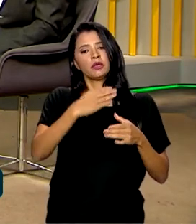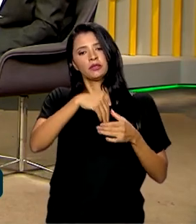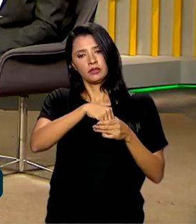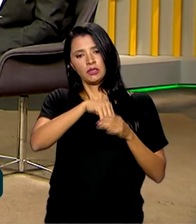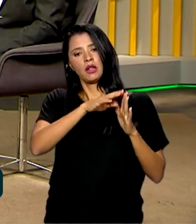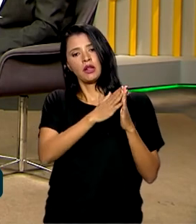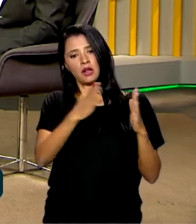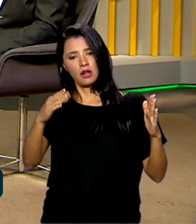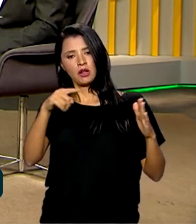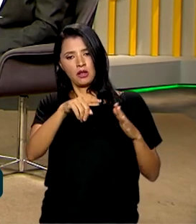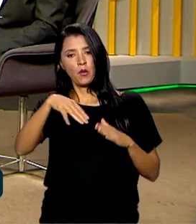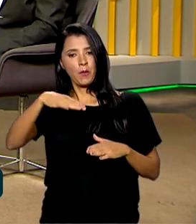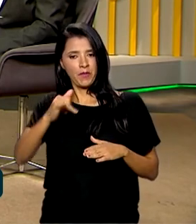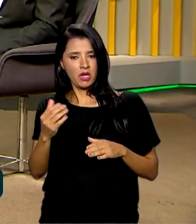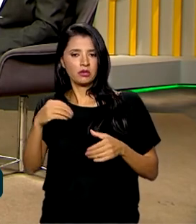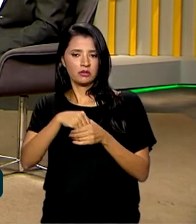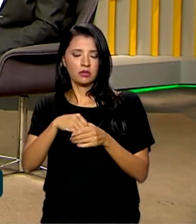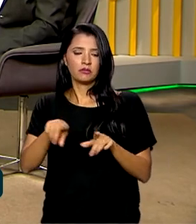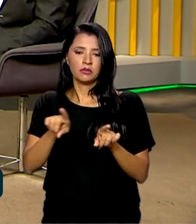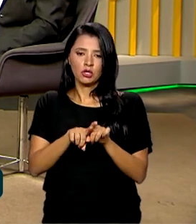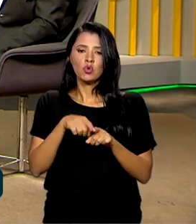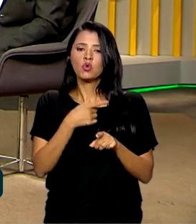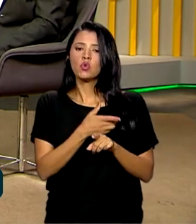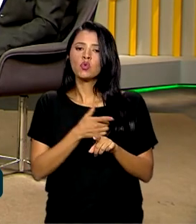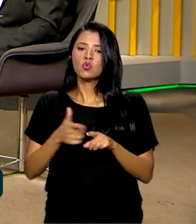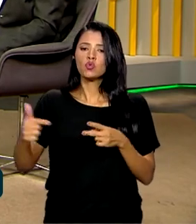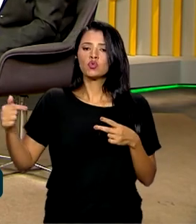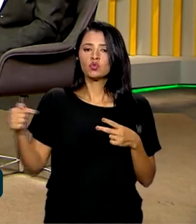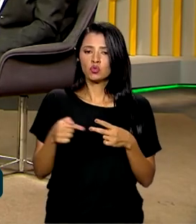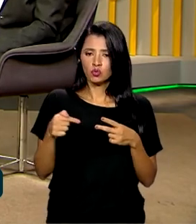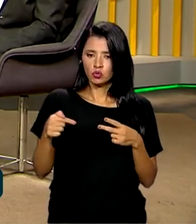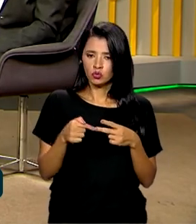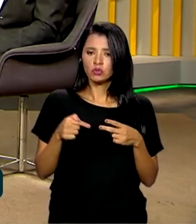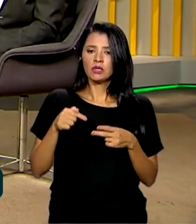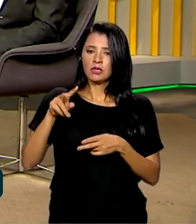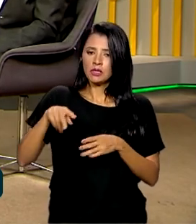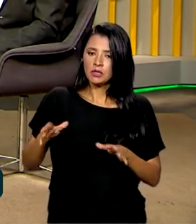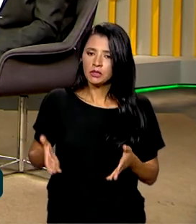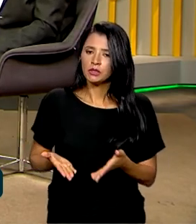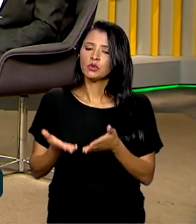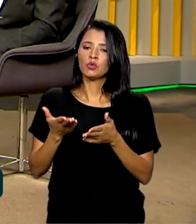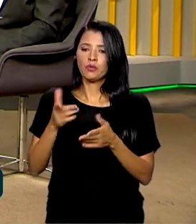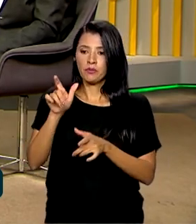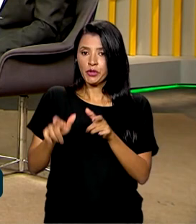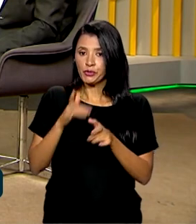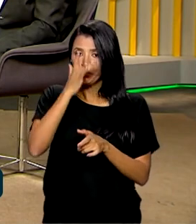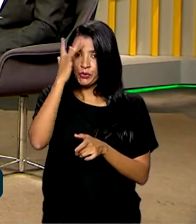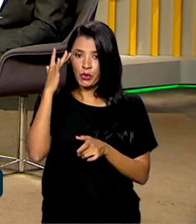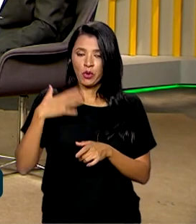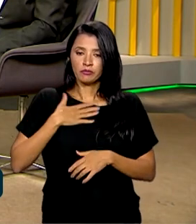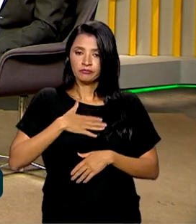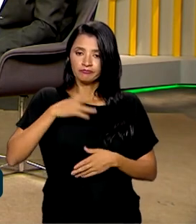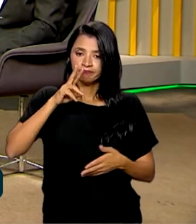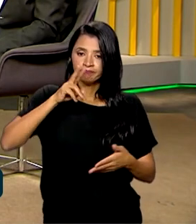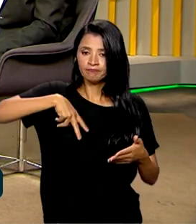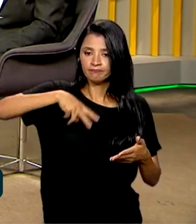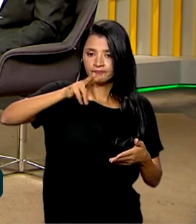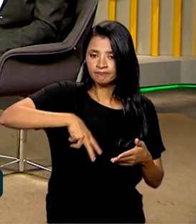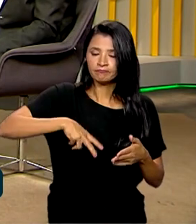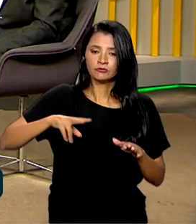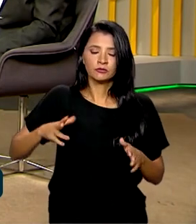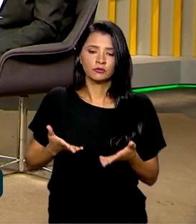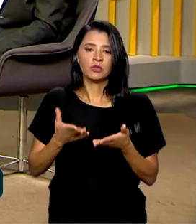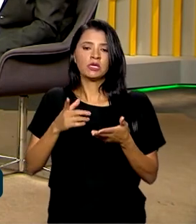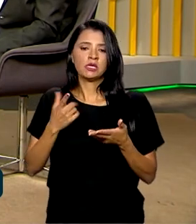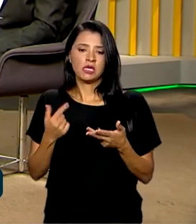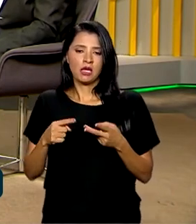plano. Um outro eixo, que é o da promoção da leitura e formação de leitores, então iniciativas ali voltadas para a promoção e formação de leitura, como